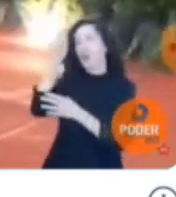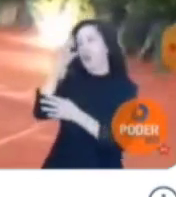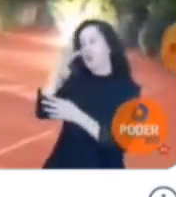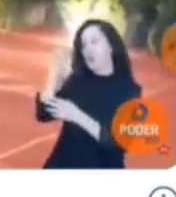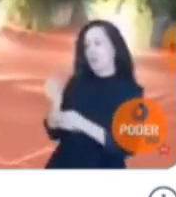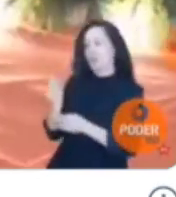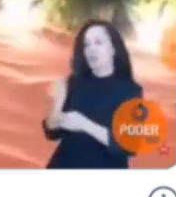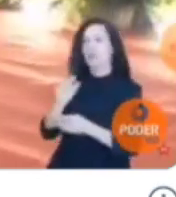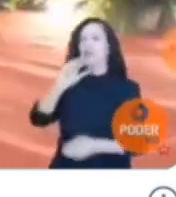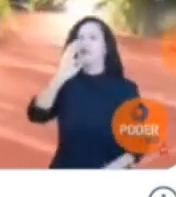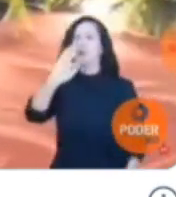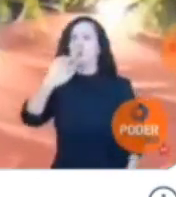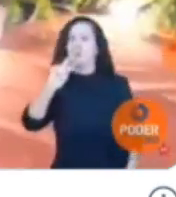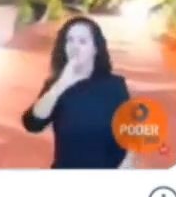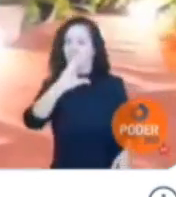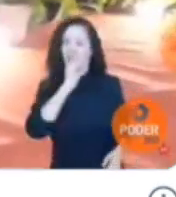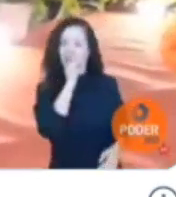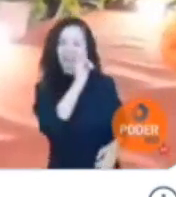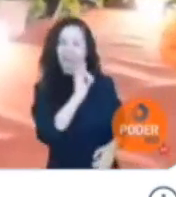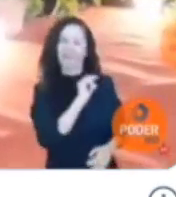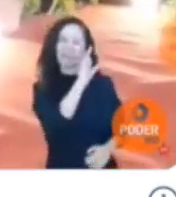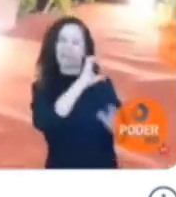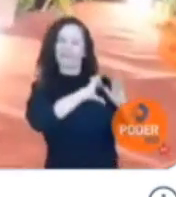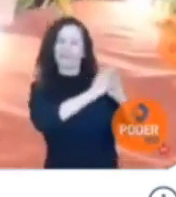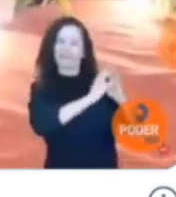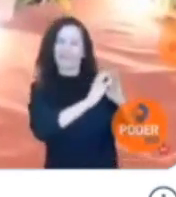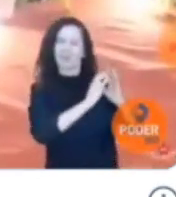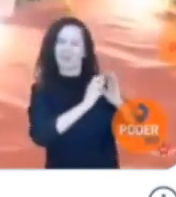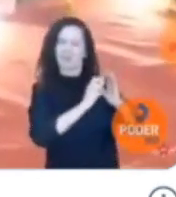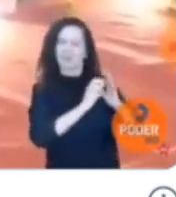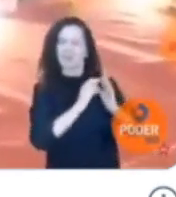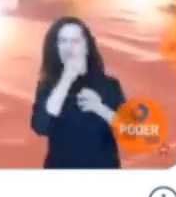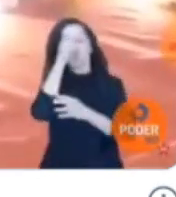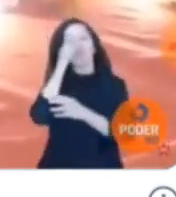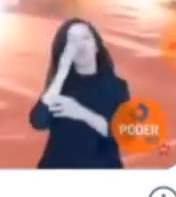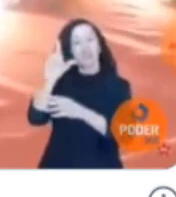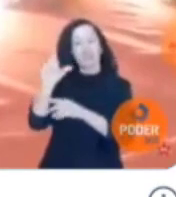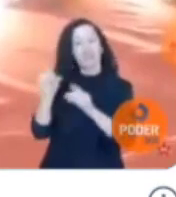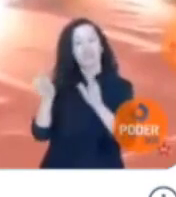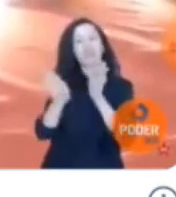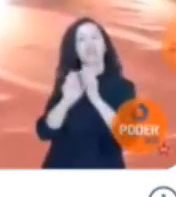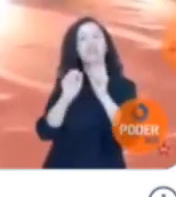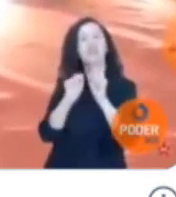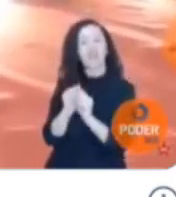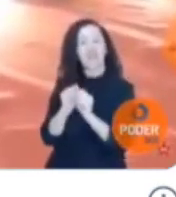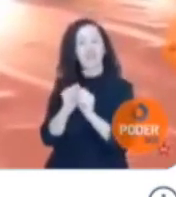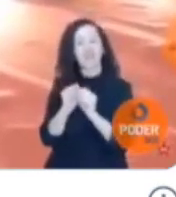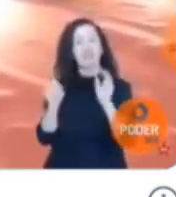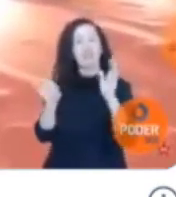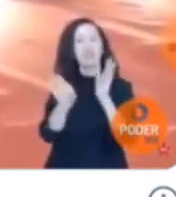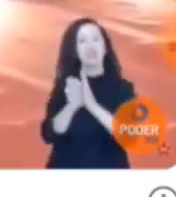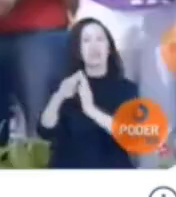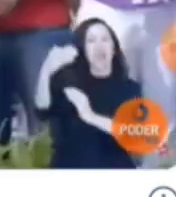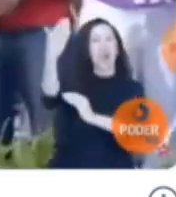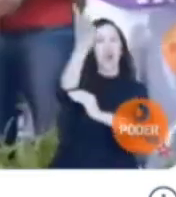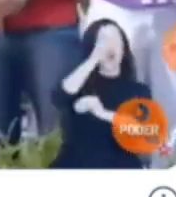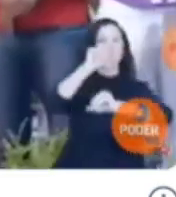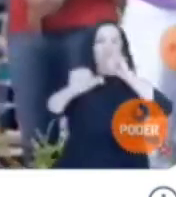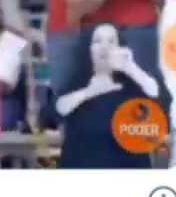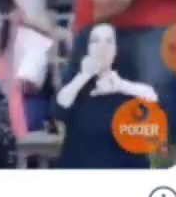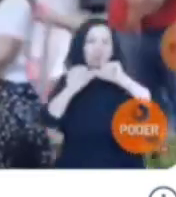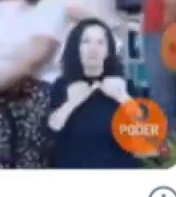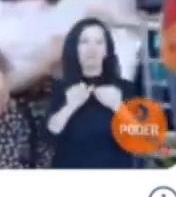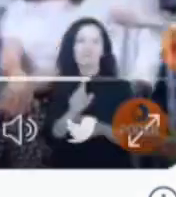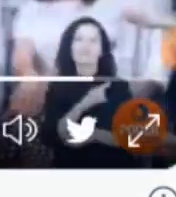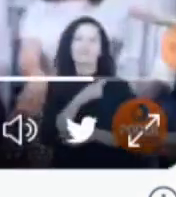vai até bandeira brasileira, vai até o hino nacional. E nós, de vez em quando, ainda vaiamos, mas nós